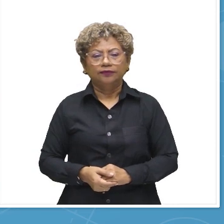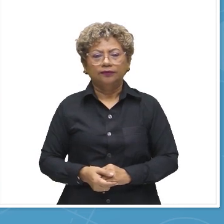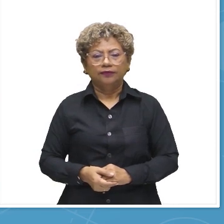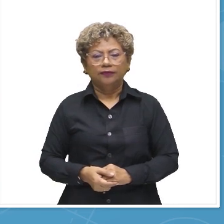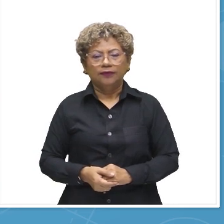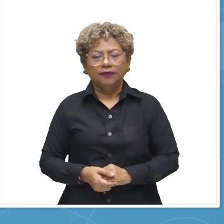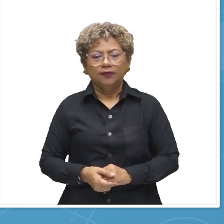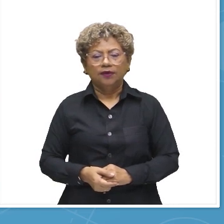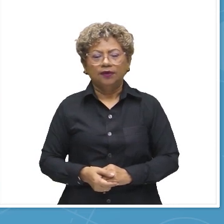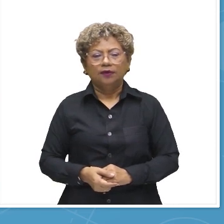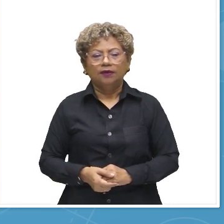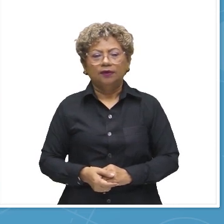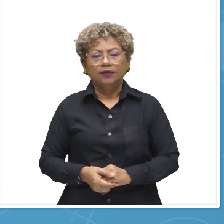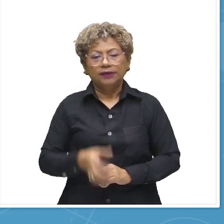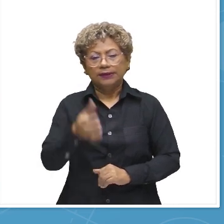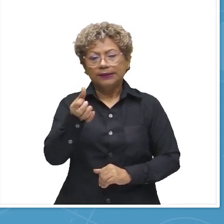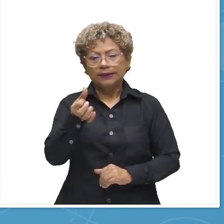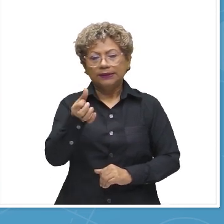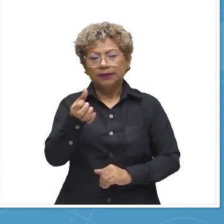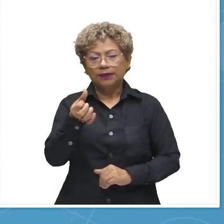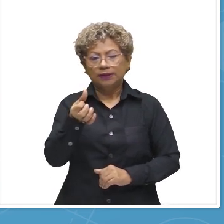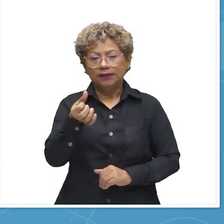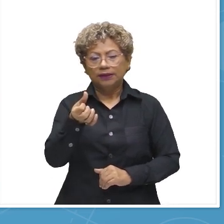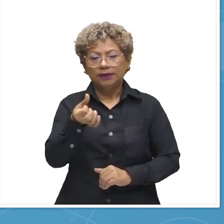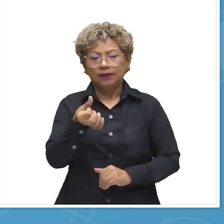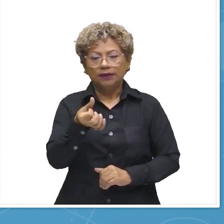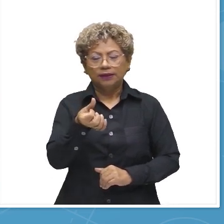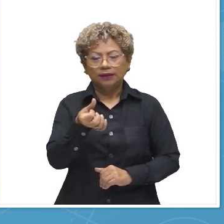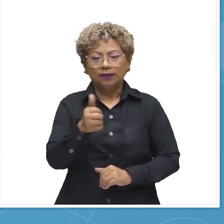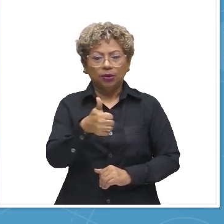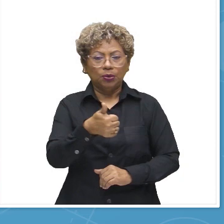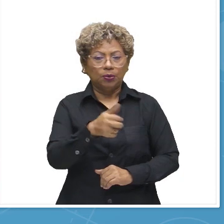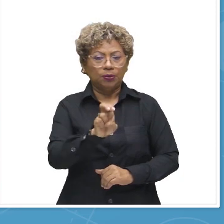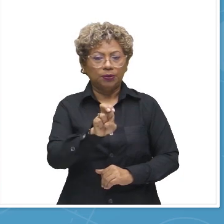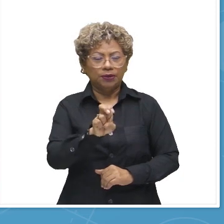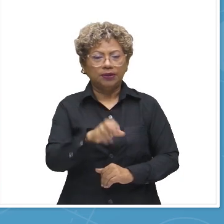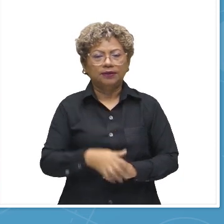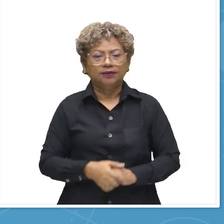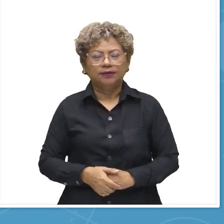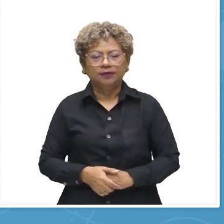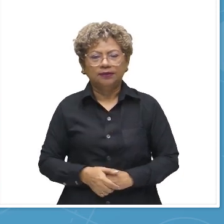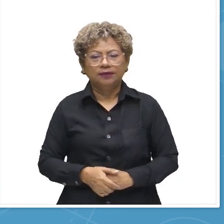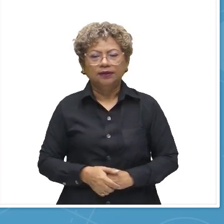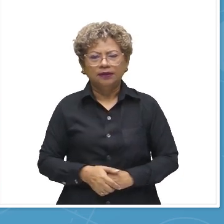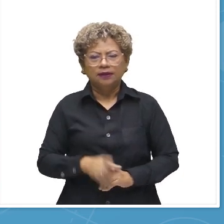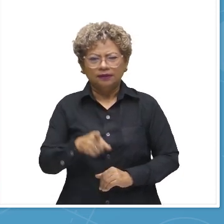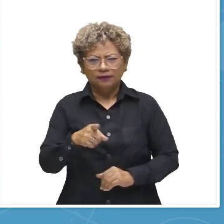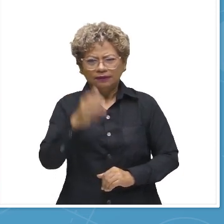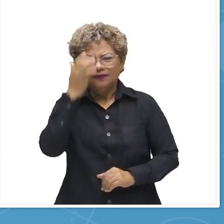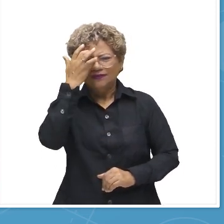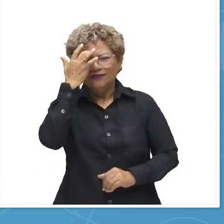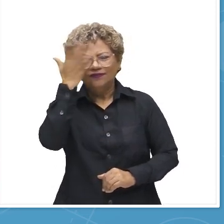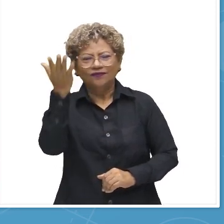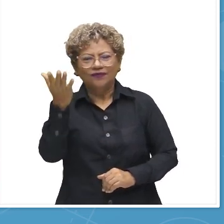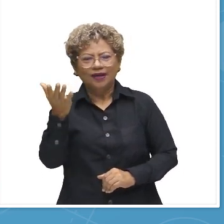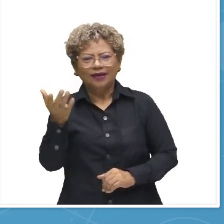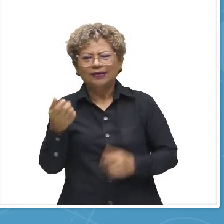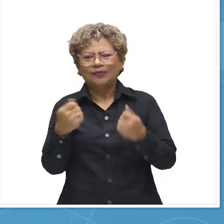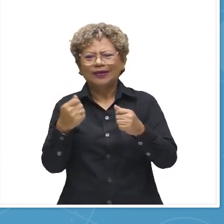os dois zeros, o que é que sobra? 6 sobre 15. Nem precisa você dividir 60